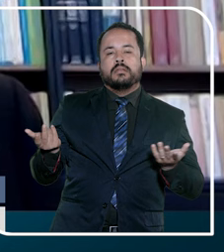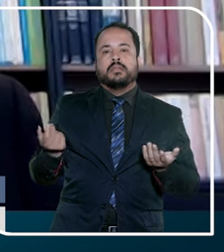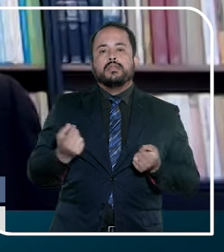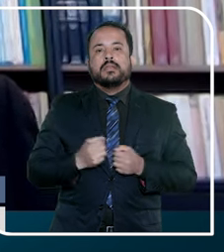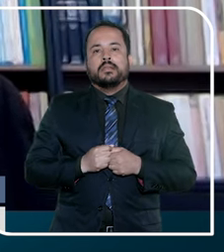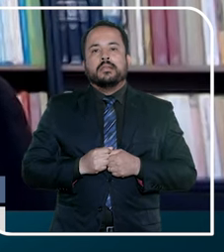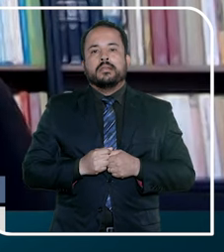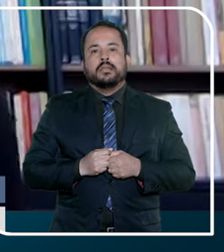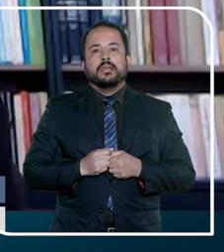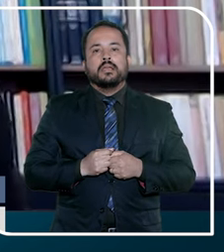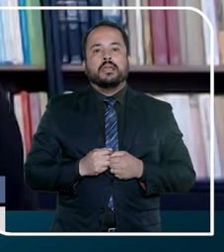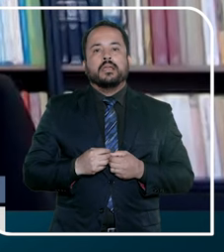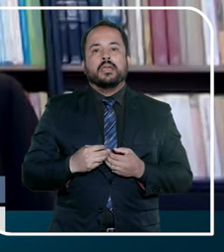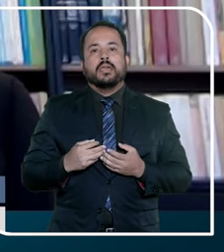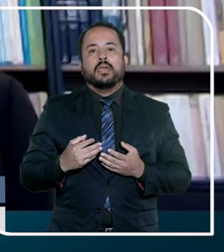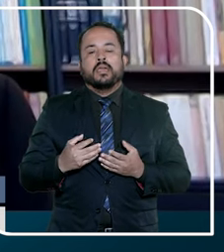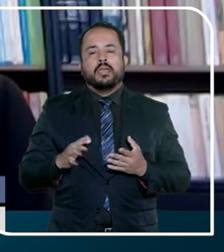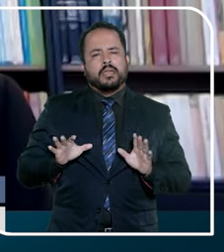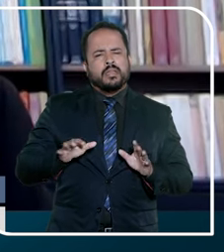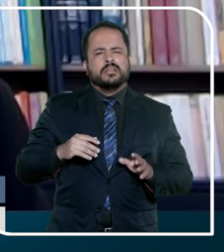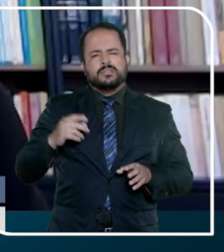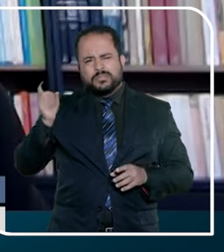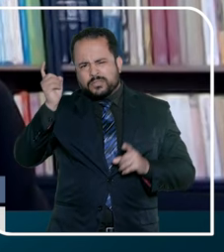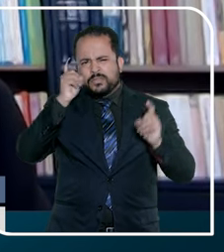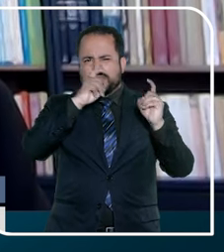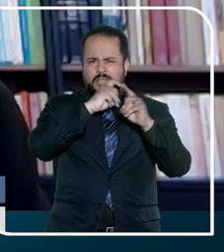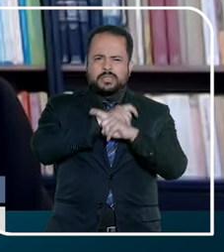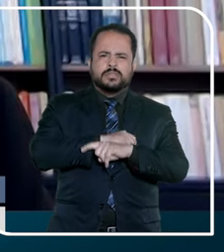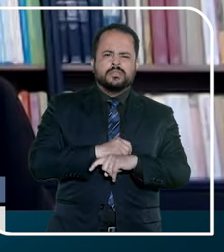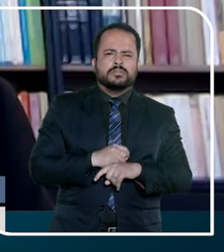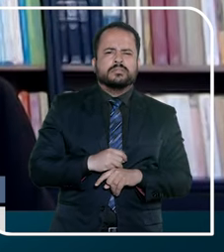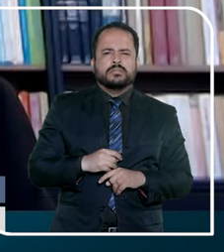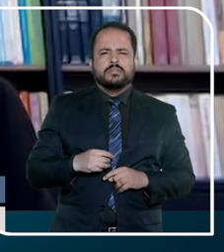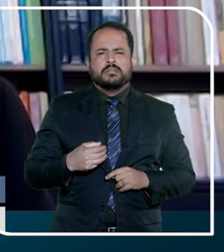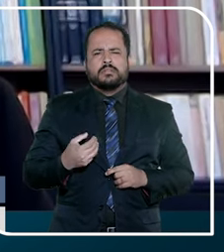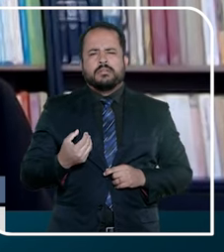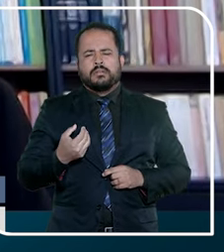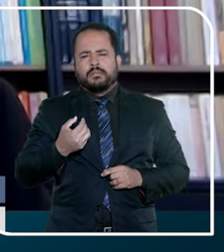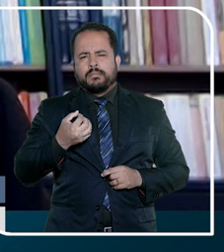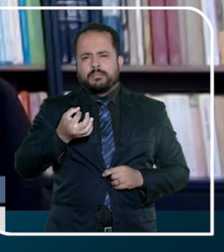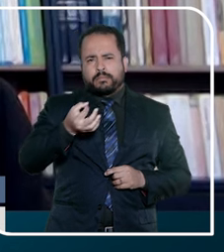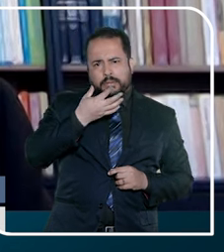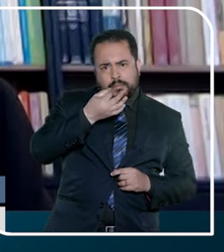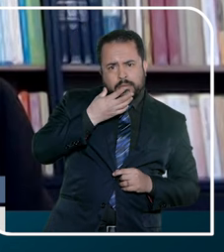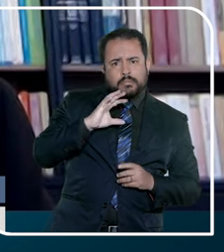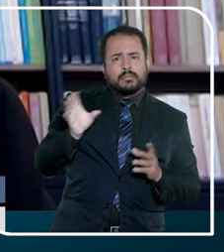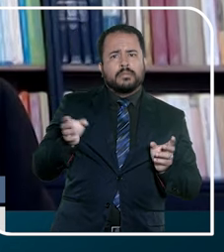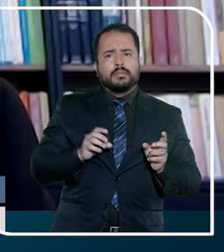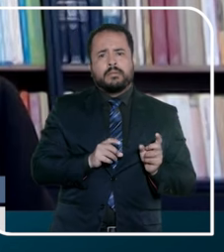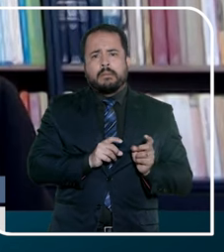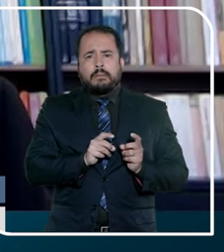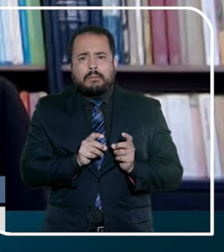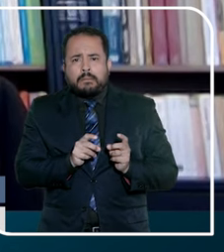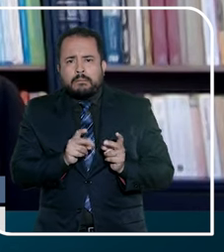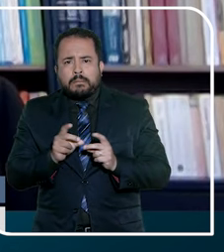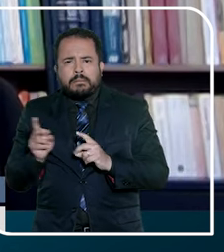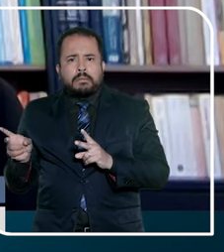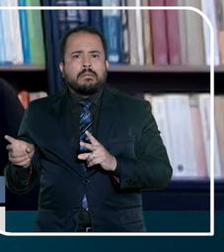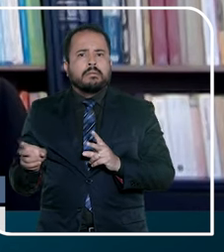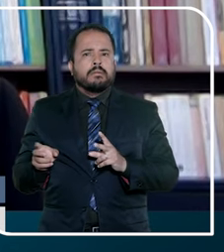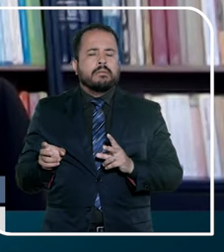ela é um pouco complexa porque em algum aspecto o contrabando de medicamentos pode